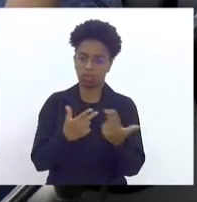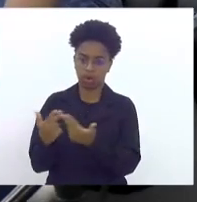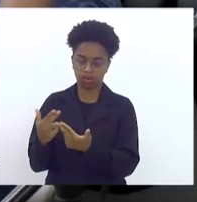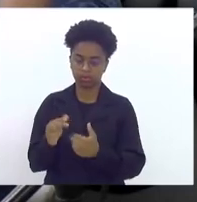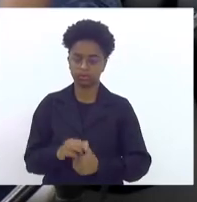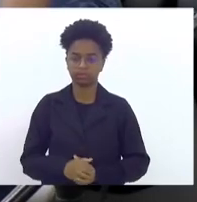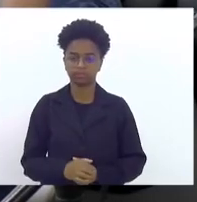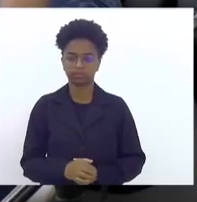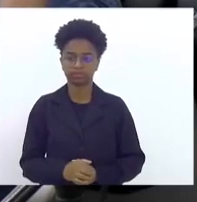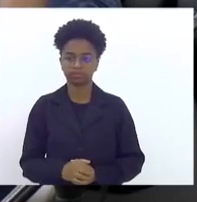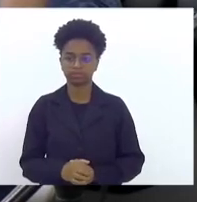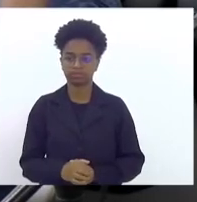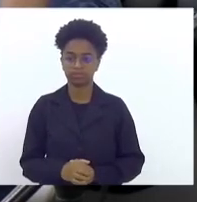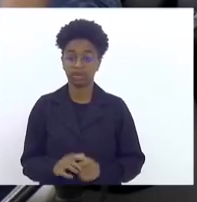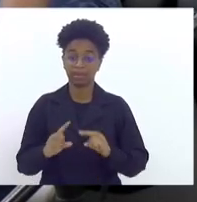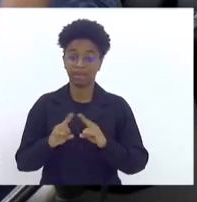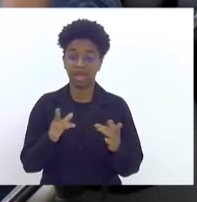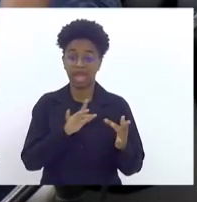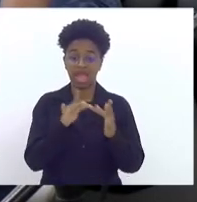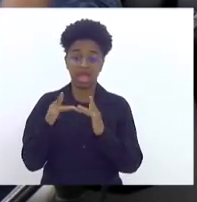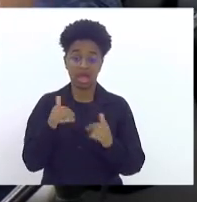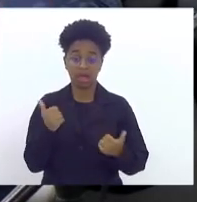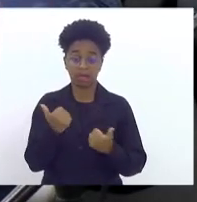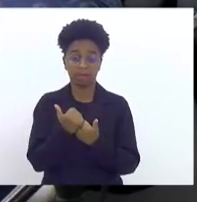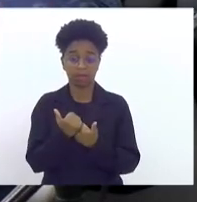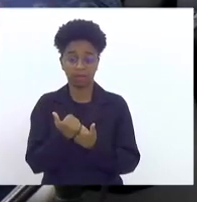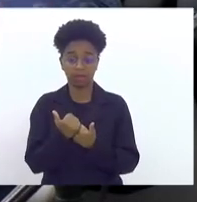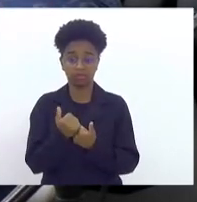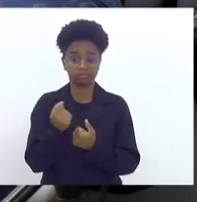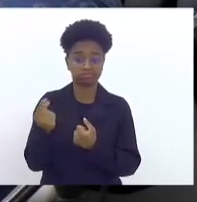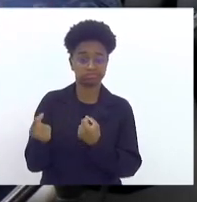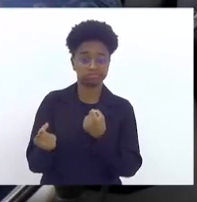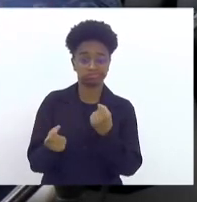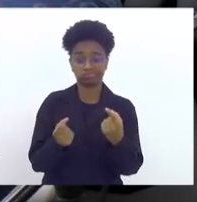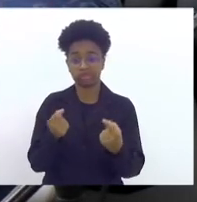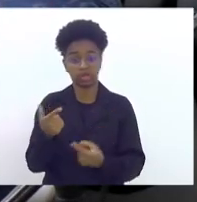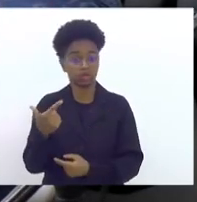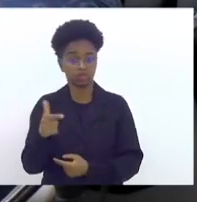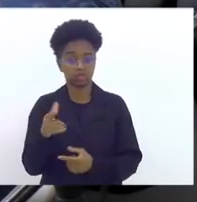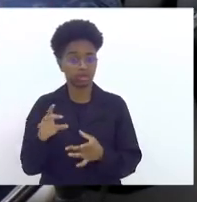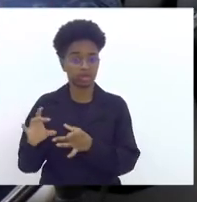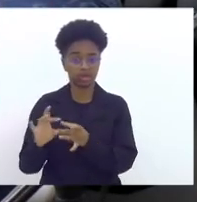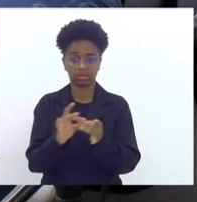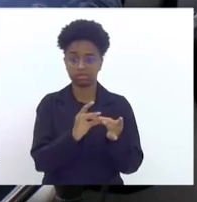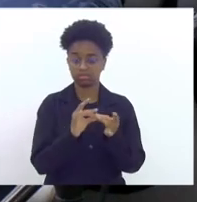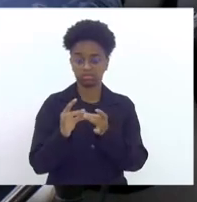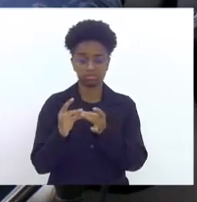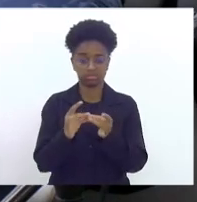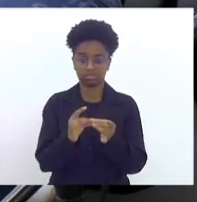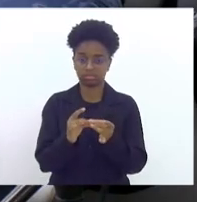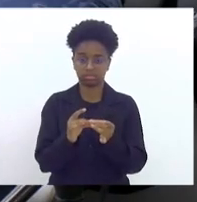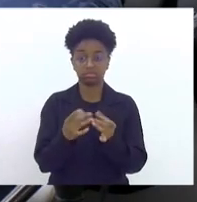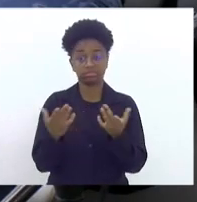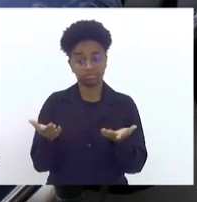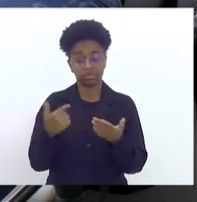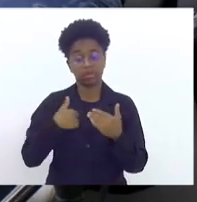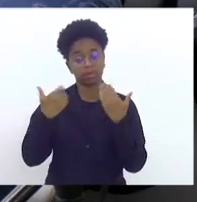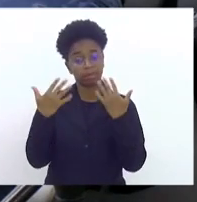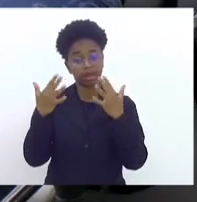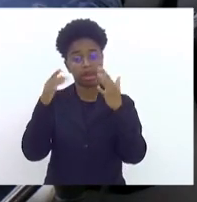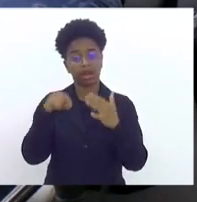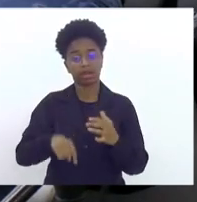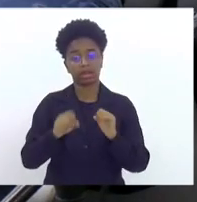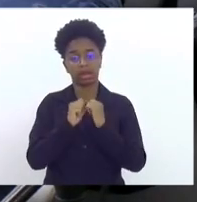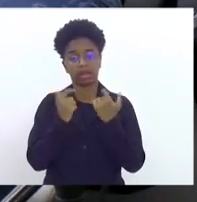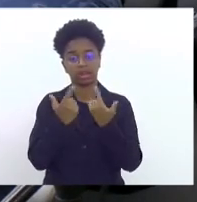são rede de apoio pontuais né não existe essa interlocução E aí de novo parabenizo essa casa para a gente tentar